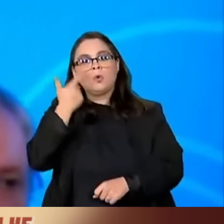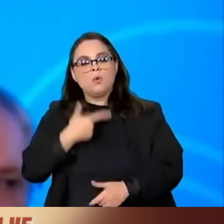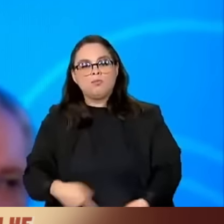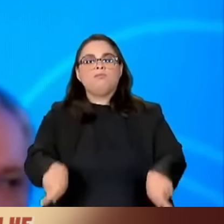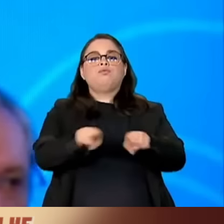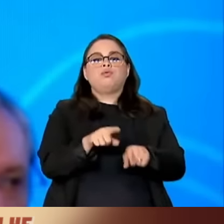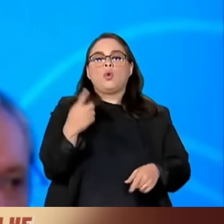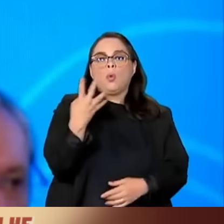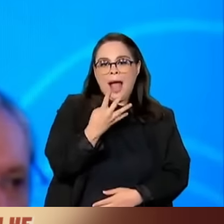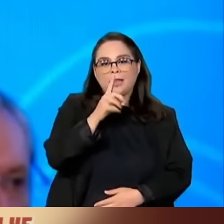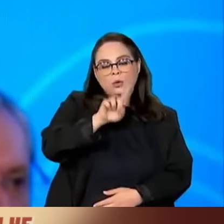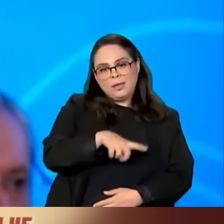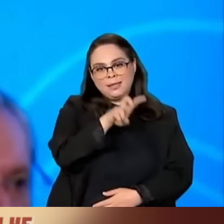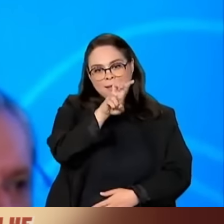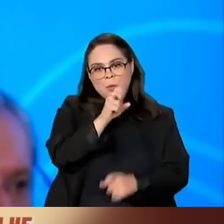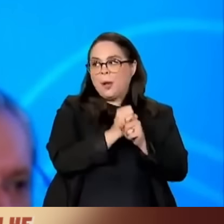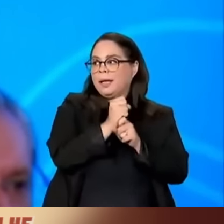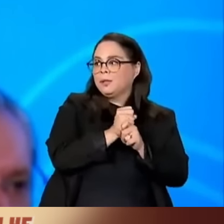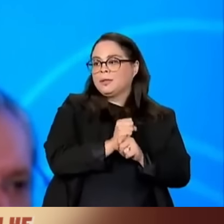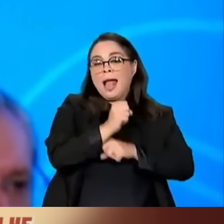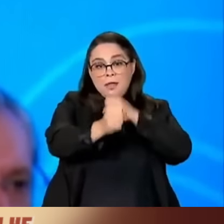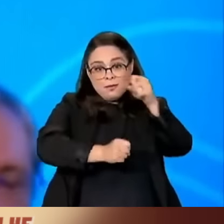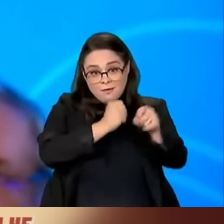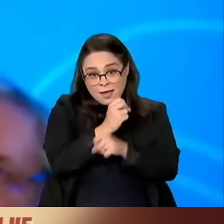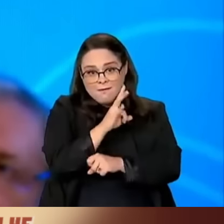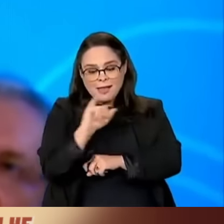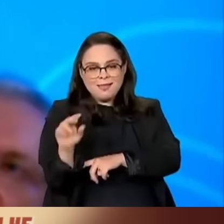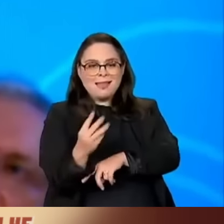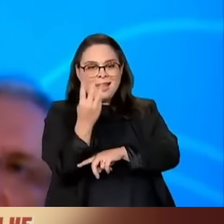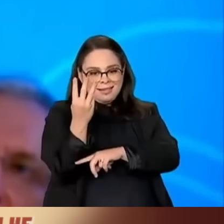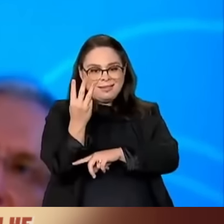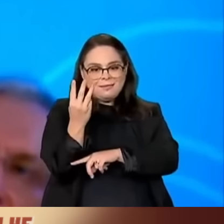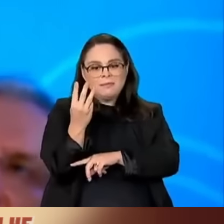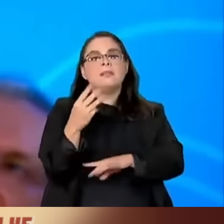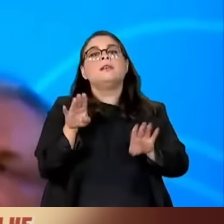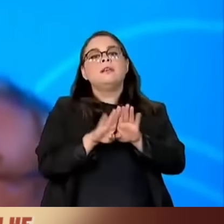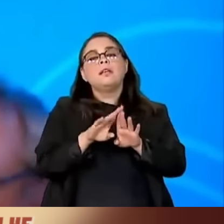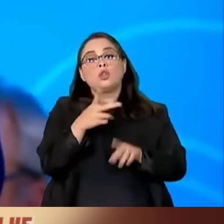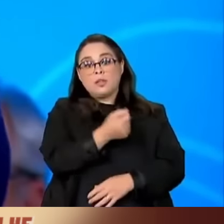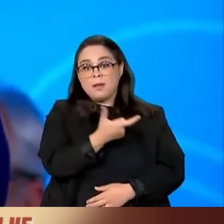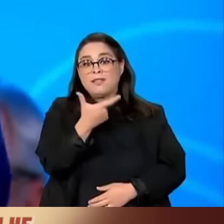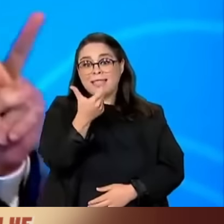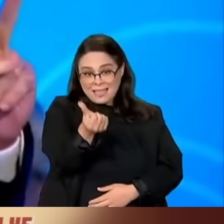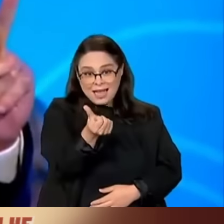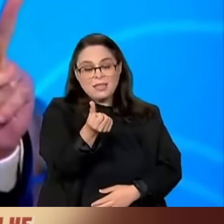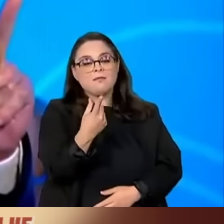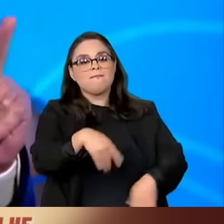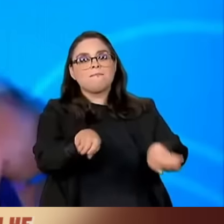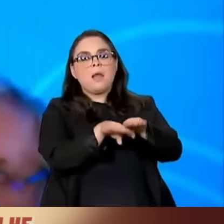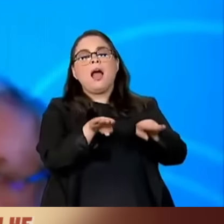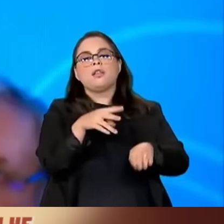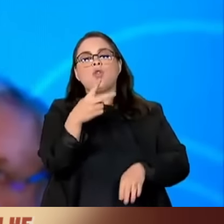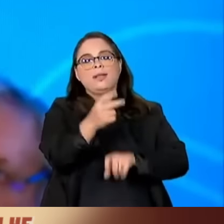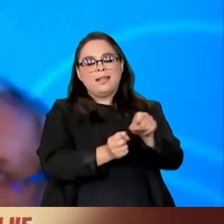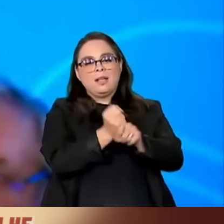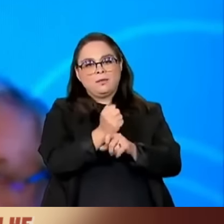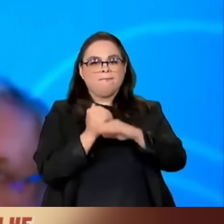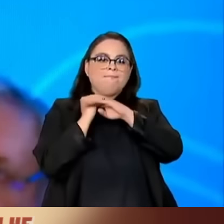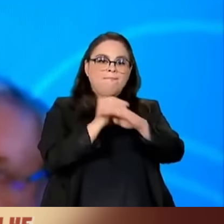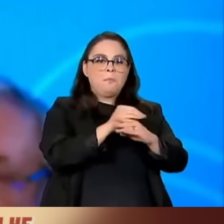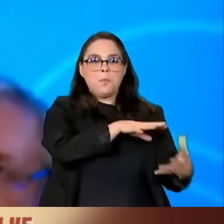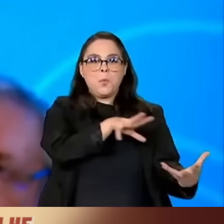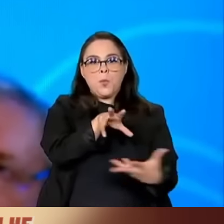para 4 anos e meio, o ano que vem vai ser 3 anos e em 2026, 2 anos, que é o